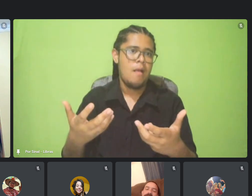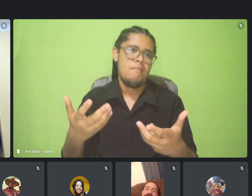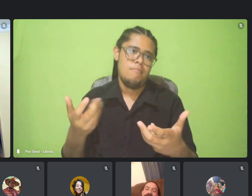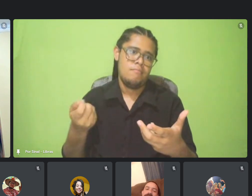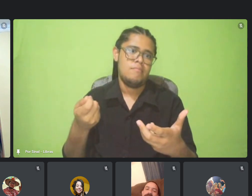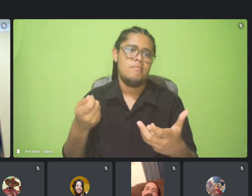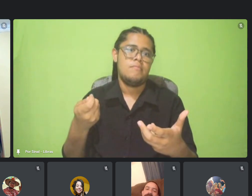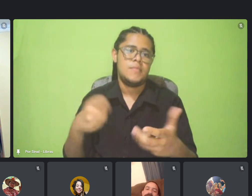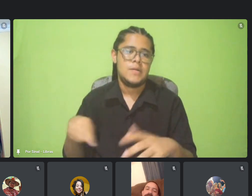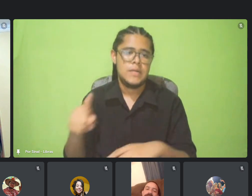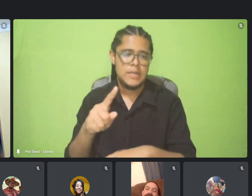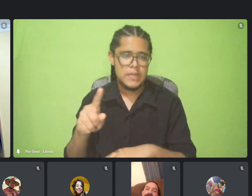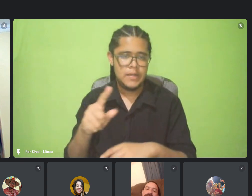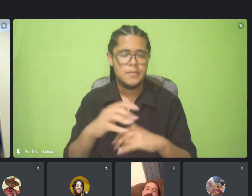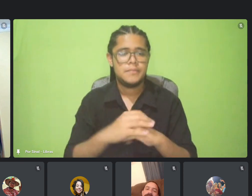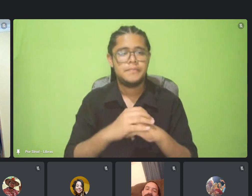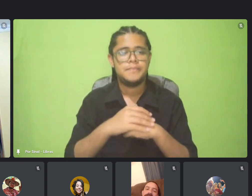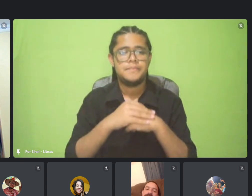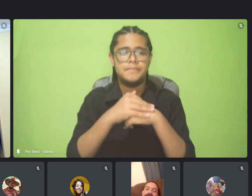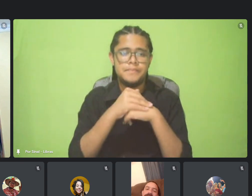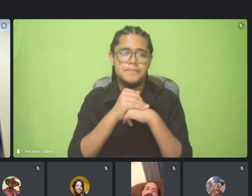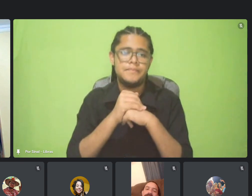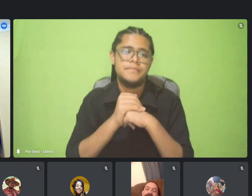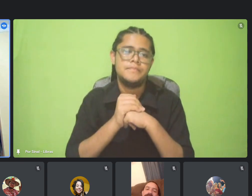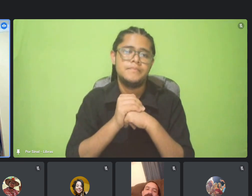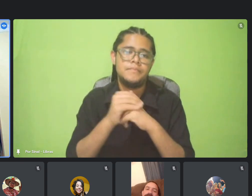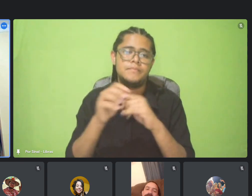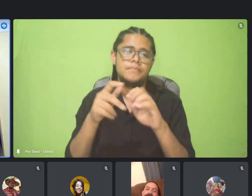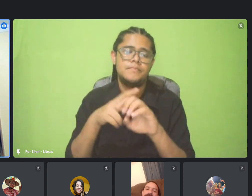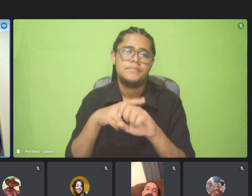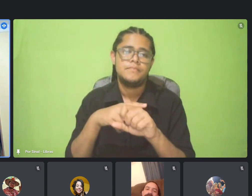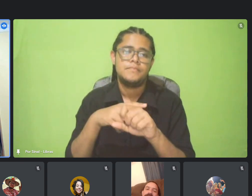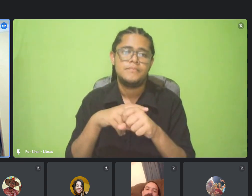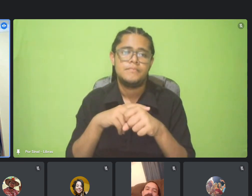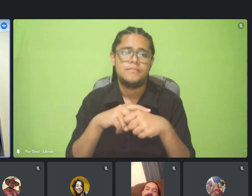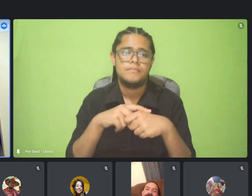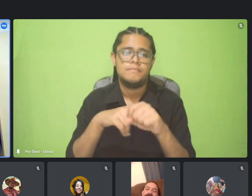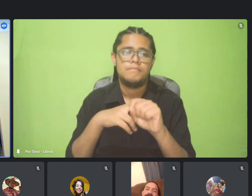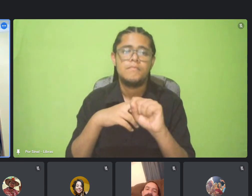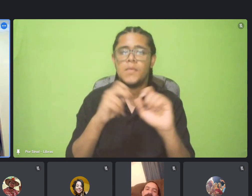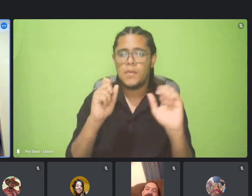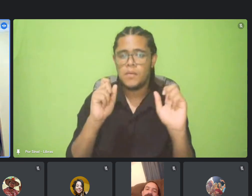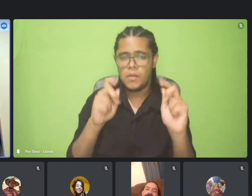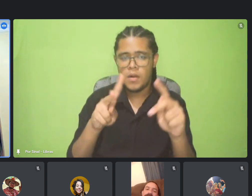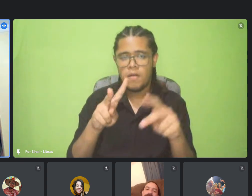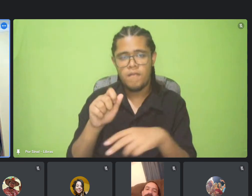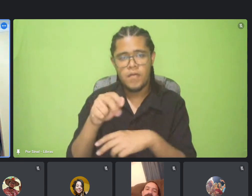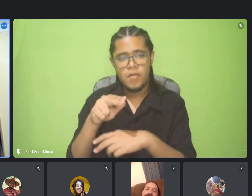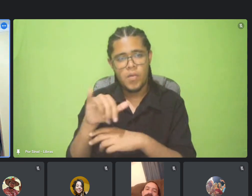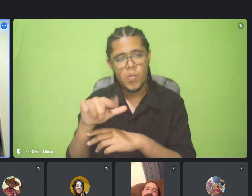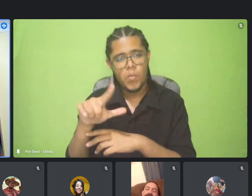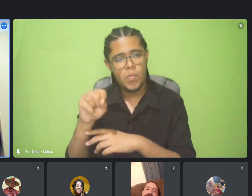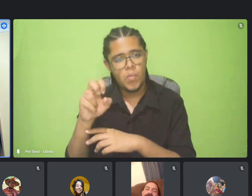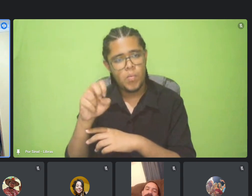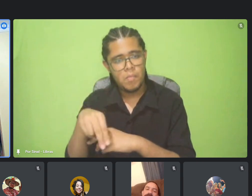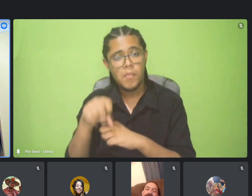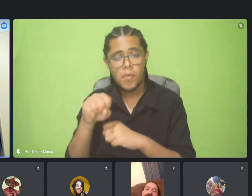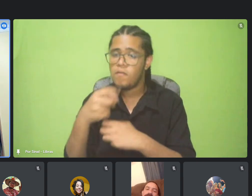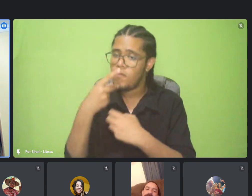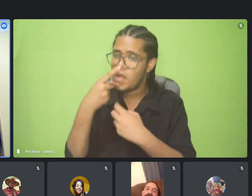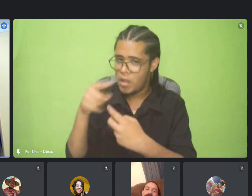documentação. Preste atenção. Vou ver. Certo, Vanilson, pode falar. Então,